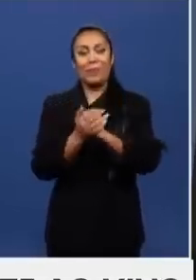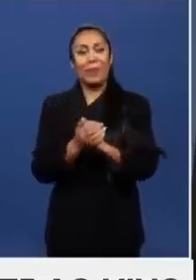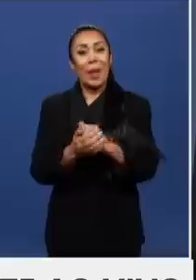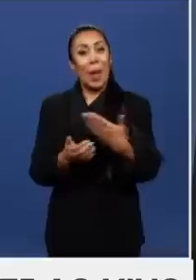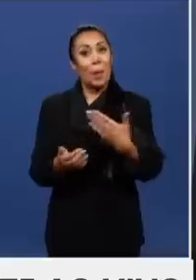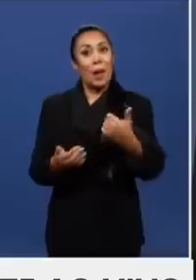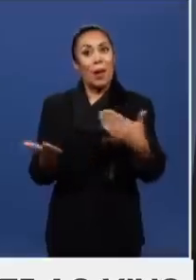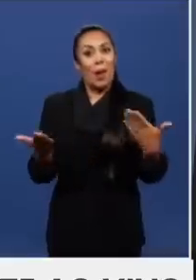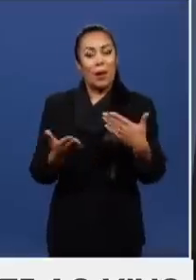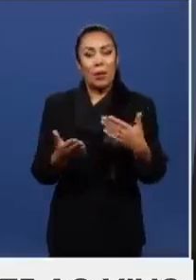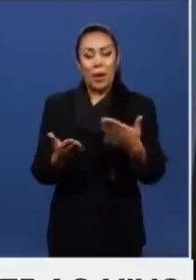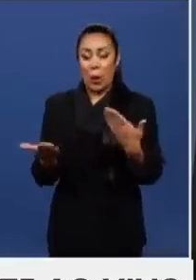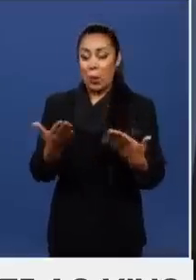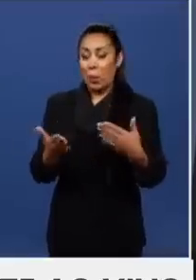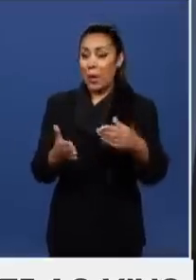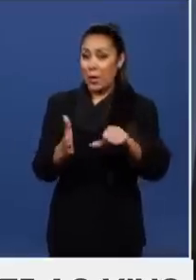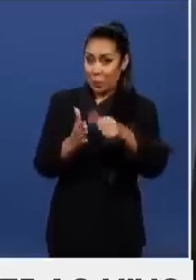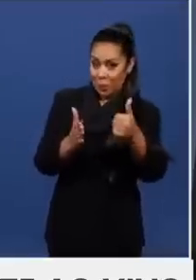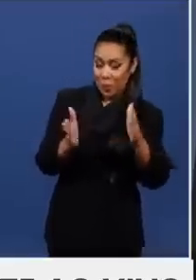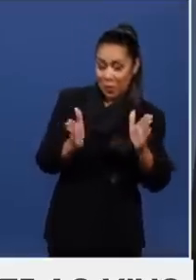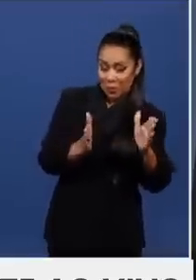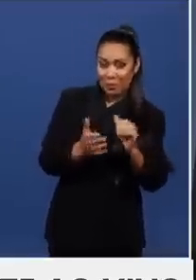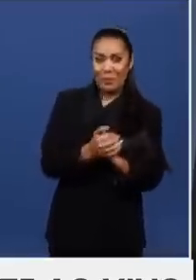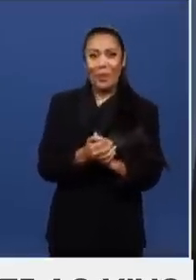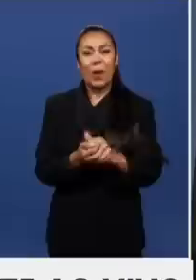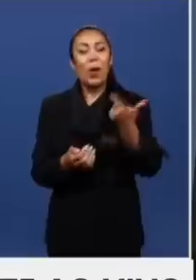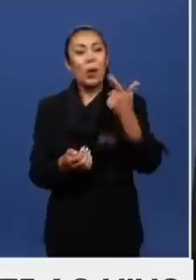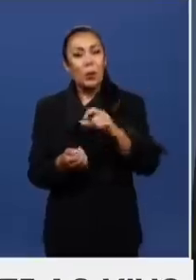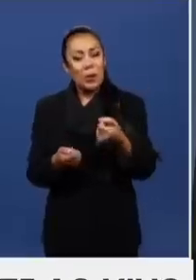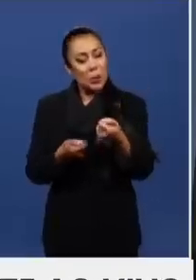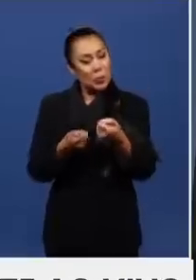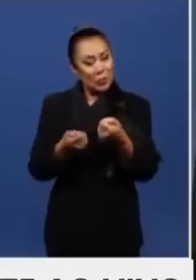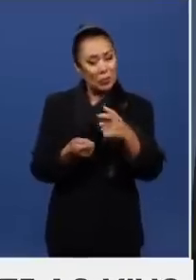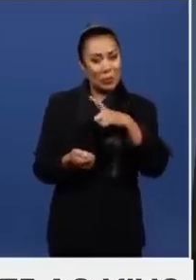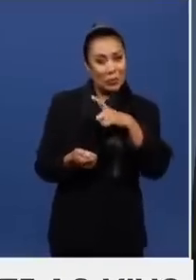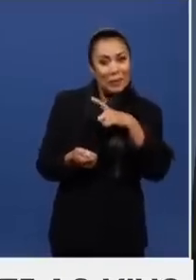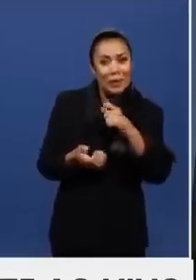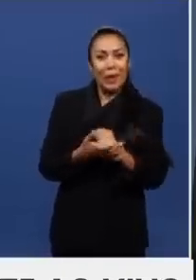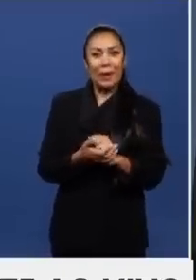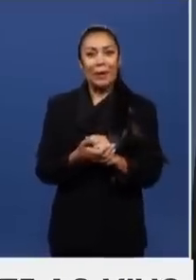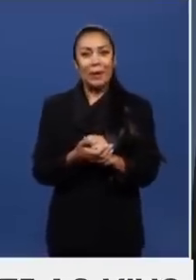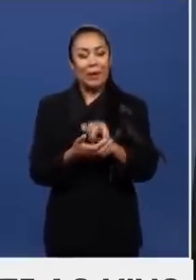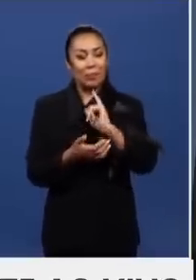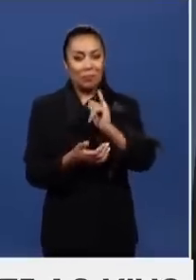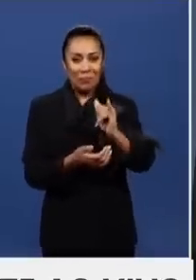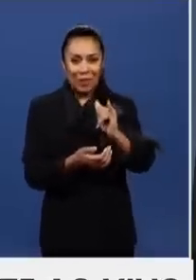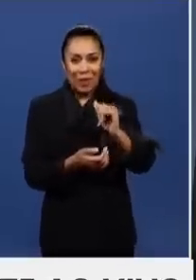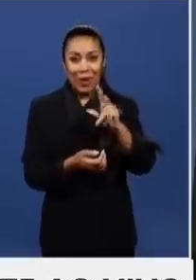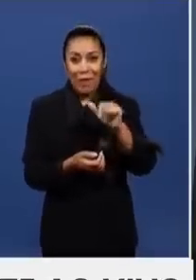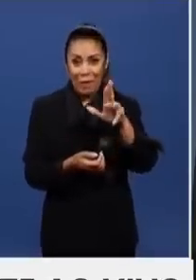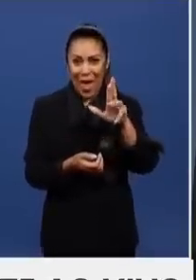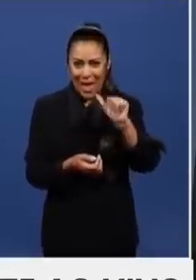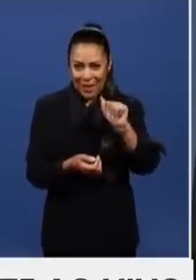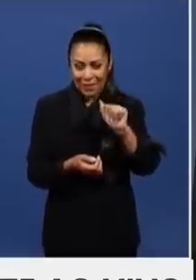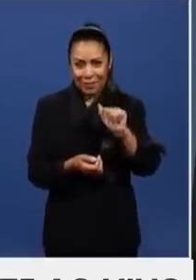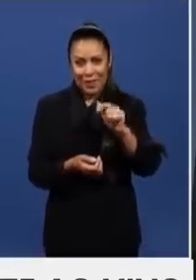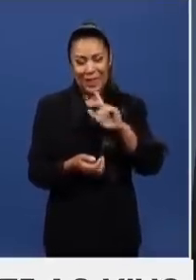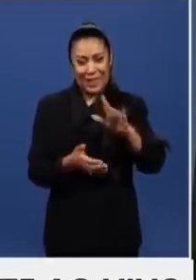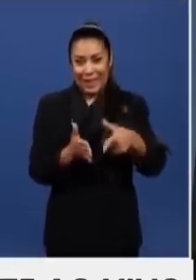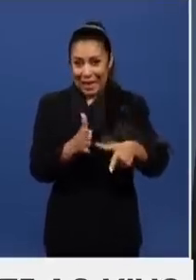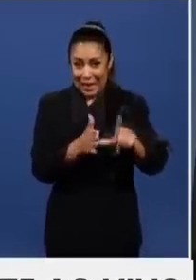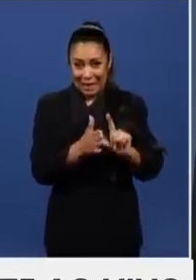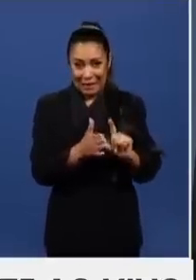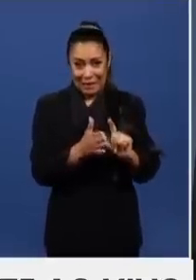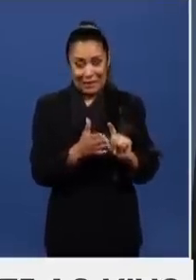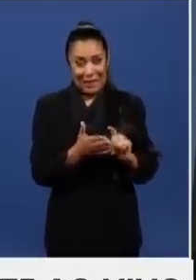tinha ido no primeiro. Conseguiu se controlar, né? Se dirigiu à jornalista Vera Magalhães, a quem ele tinha